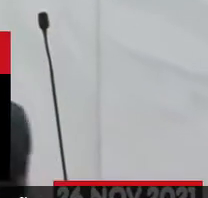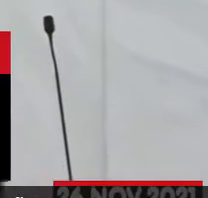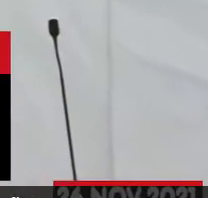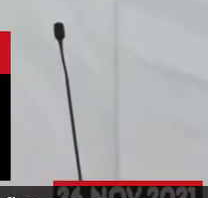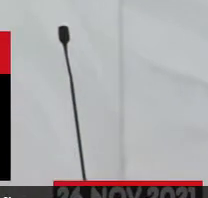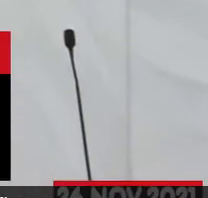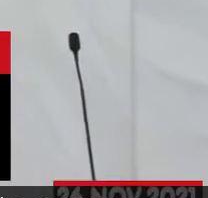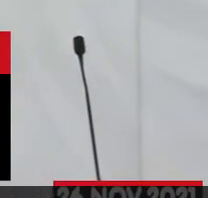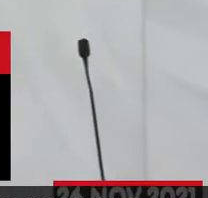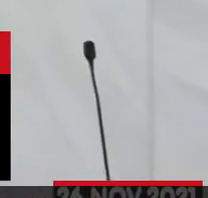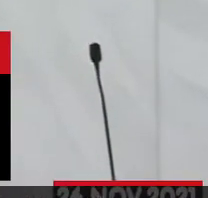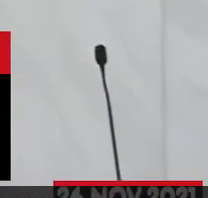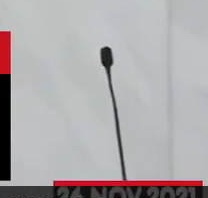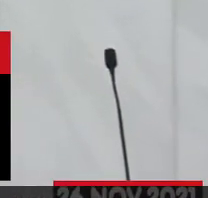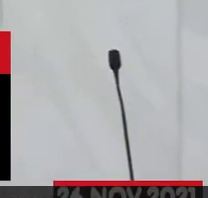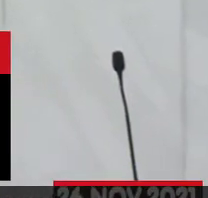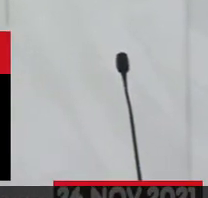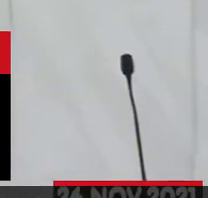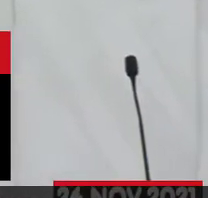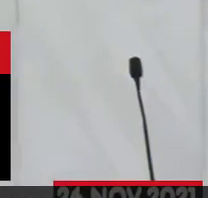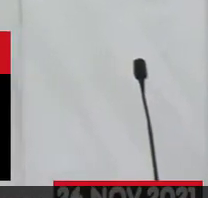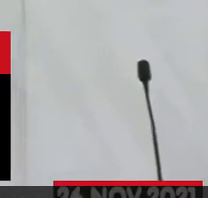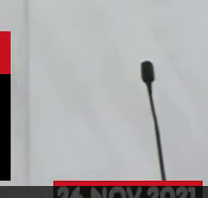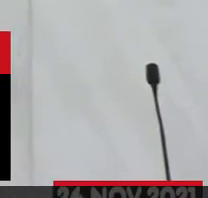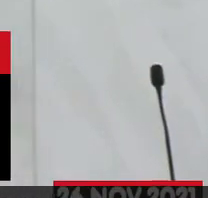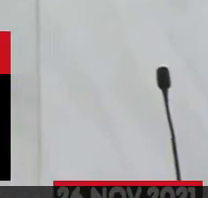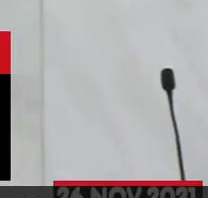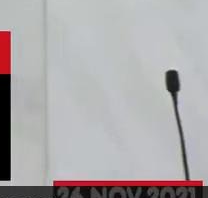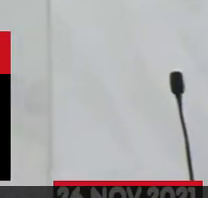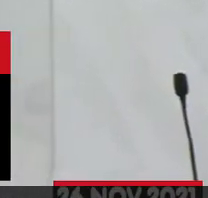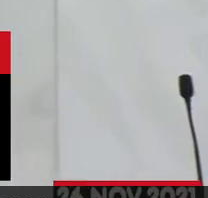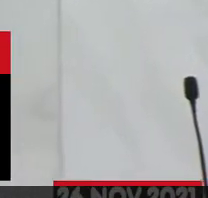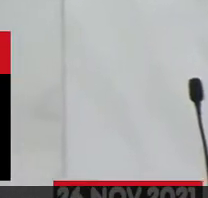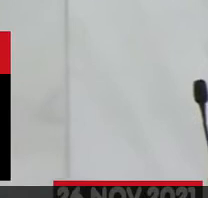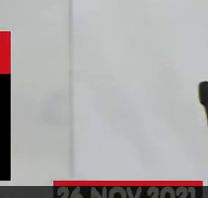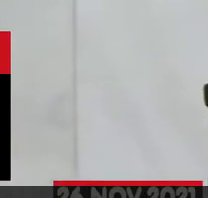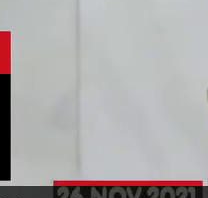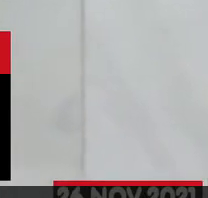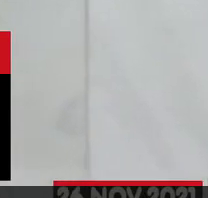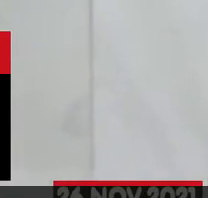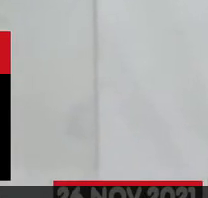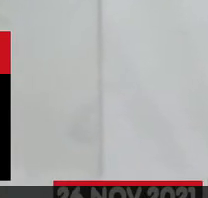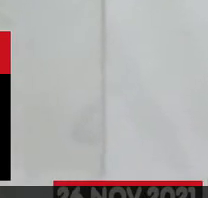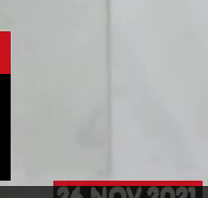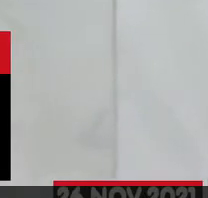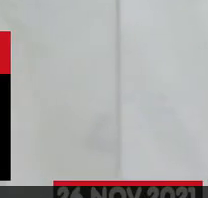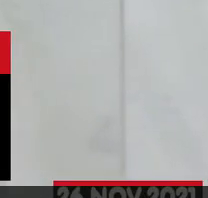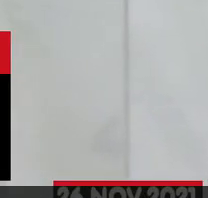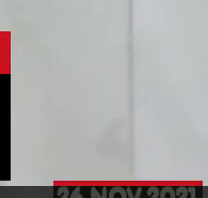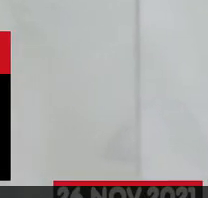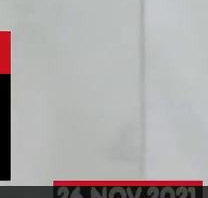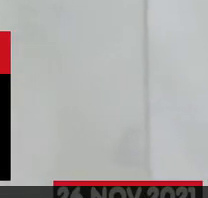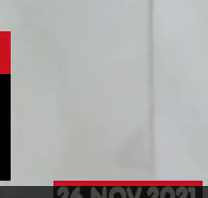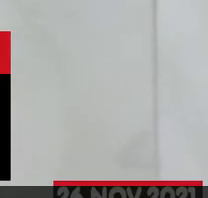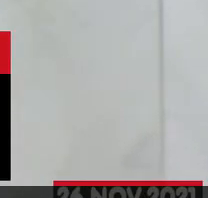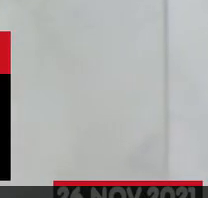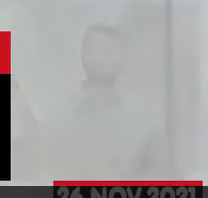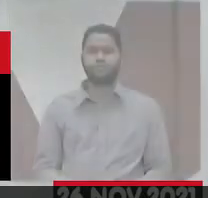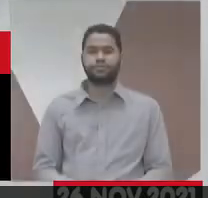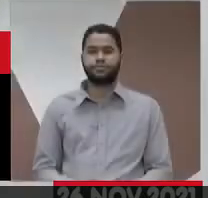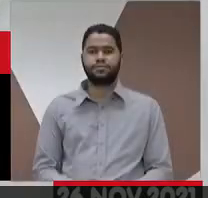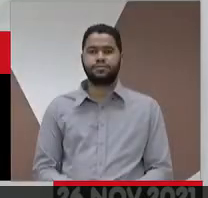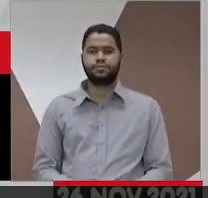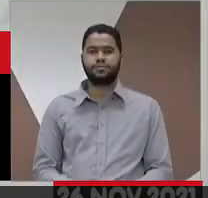para a região metropolitana de Belo Horizonte. Quem conduz os trabalhos é o presidente da Assembleia, deputado Agostinho Patrus, do PV. Vamos acompanhar.